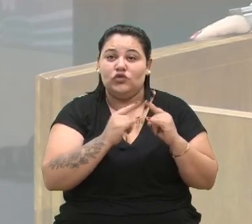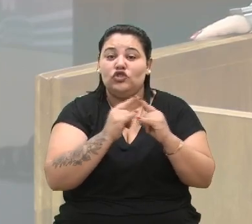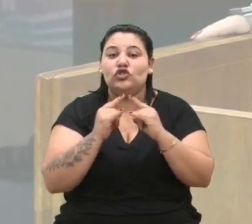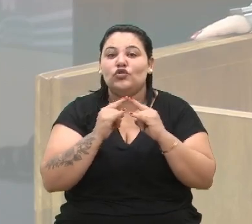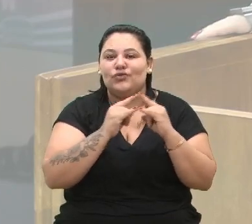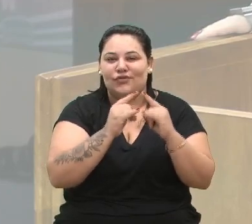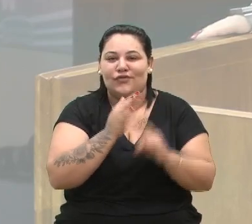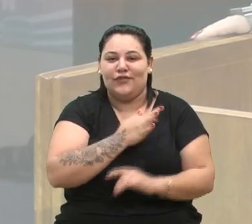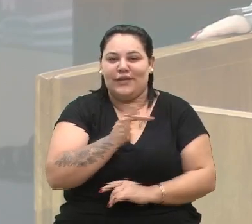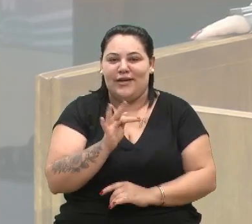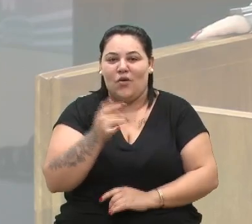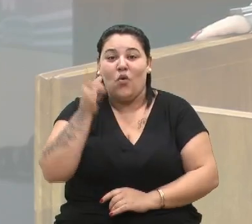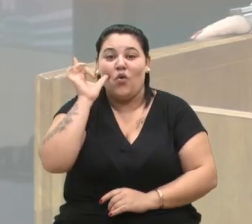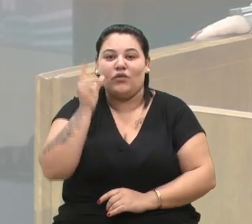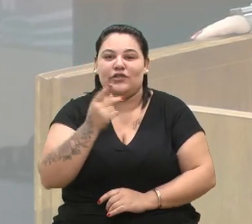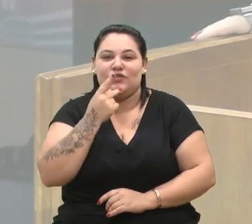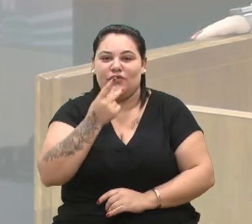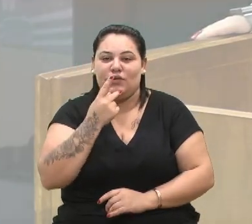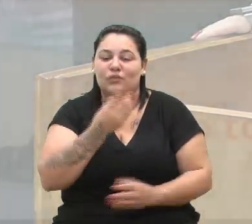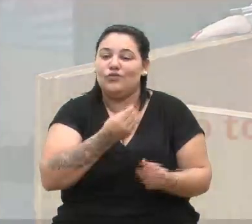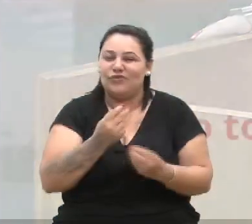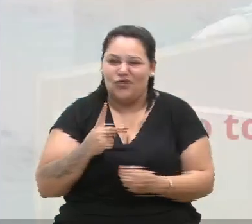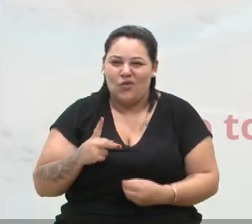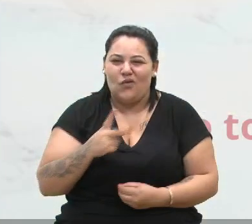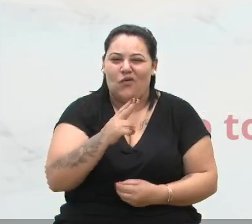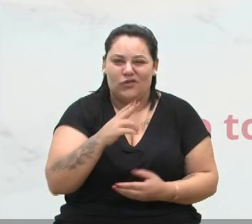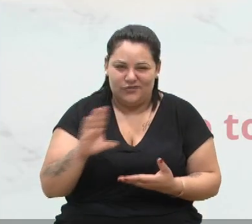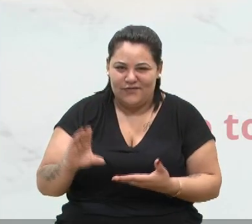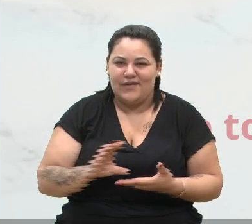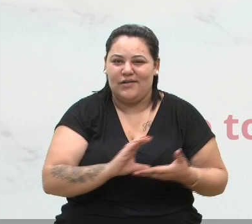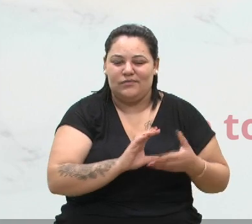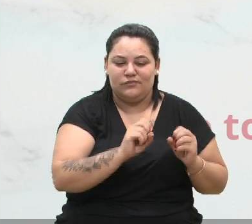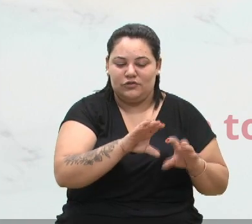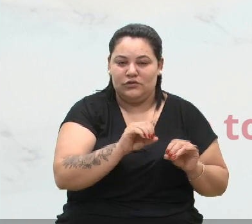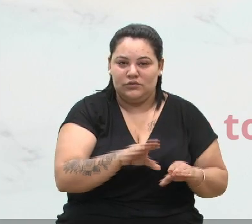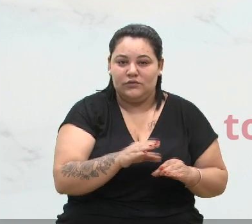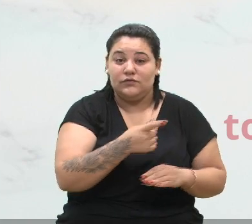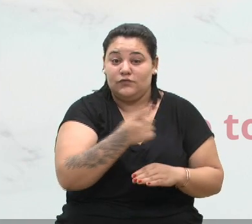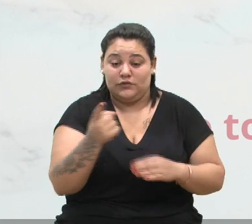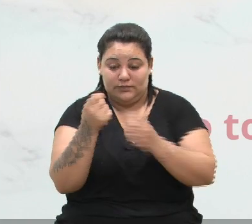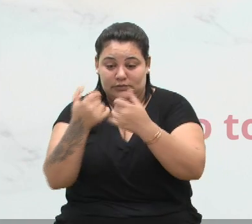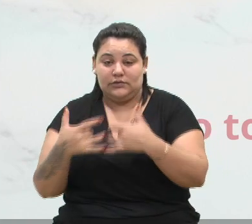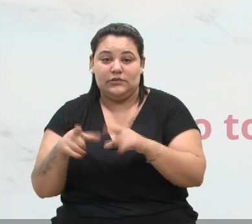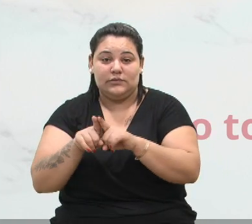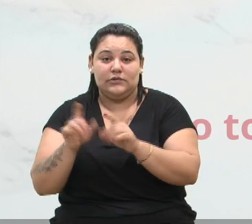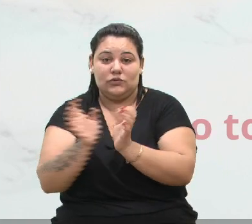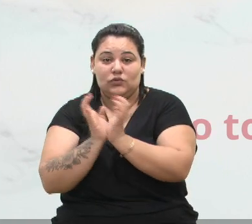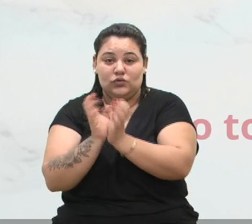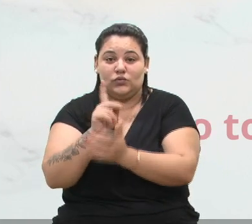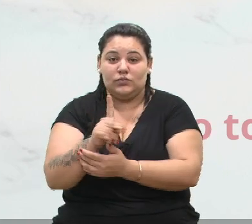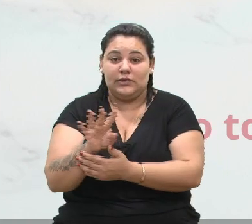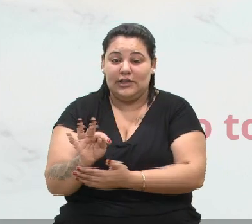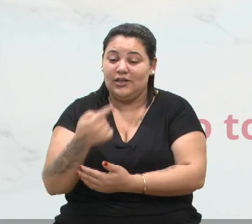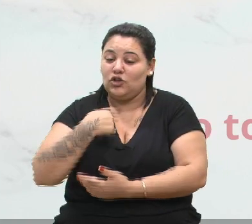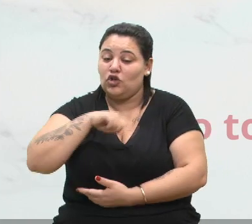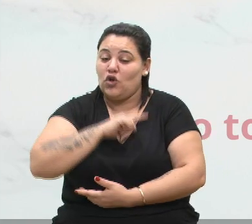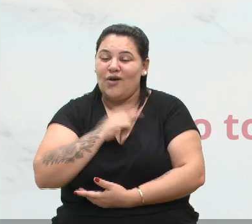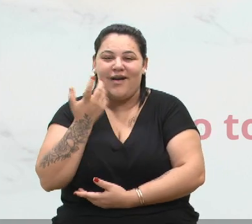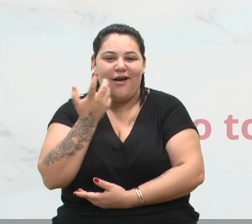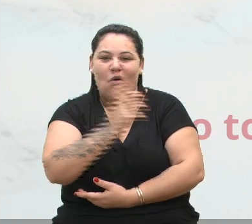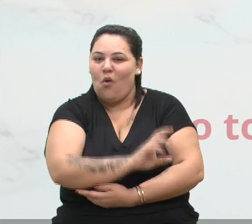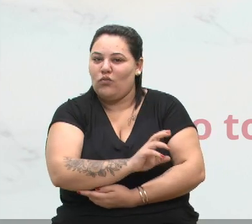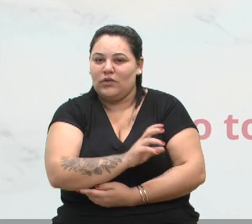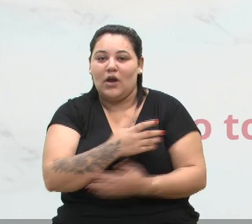falamos muito aqui dos cortes e foi dito por nós, inclusive pela bancada do PT, que nós somos contra qualquer tipo